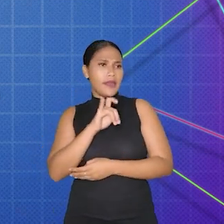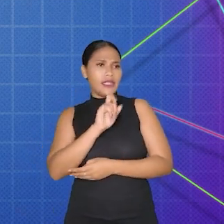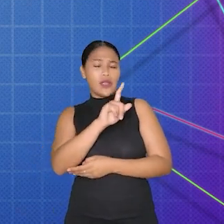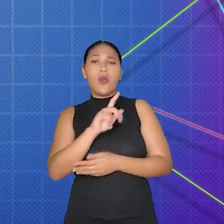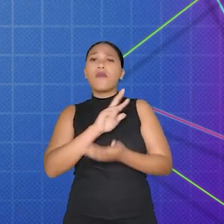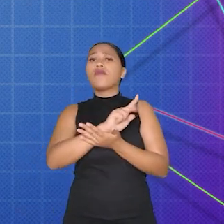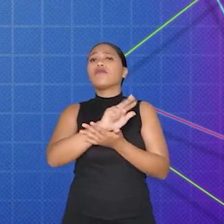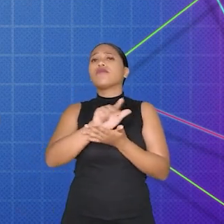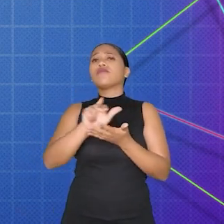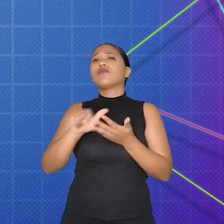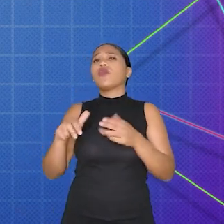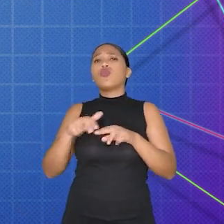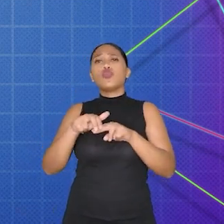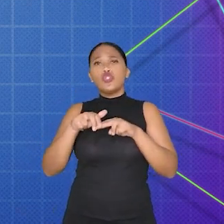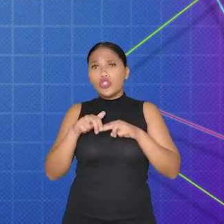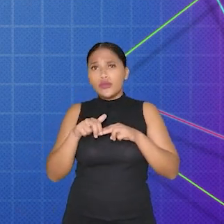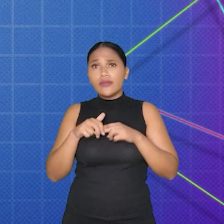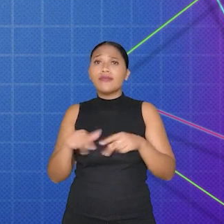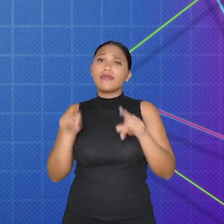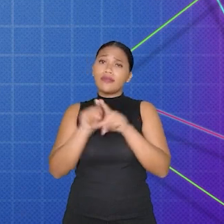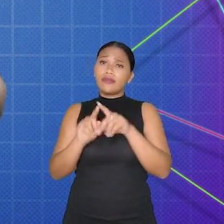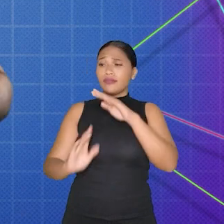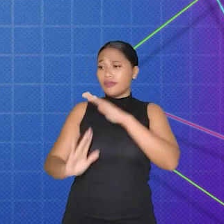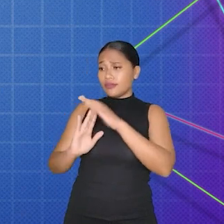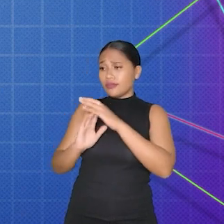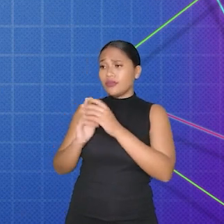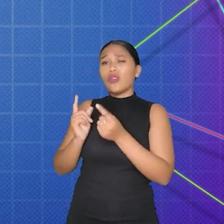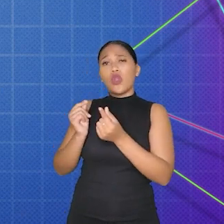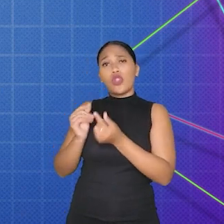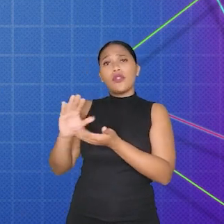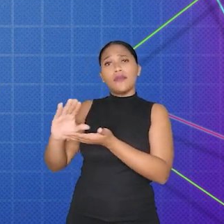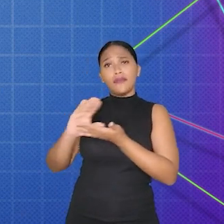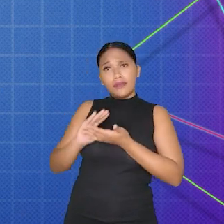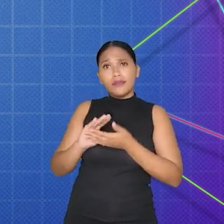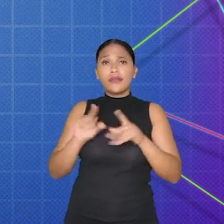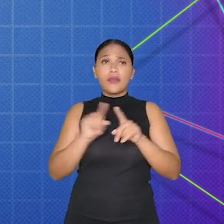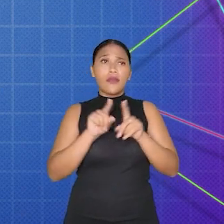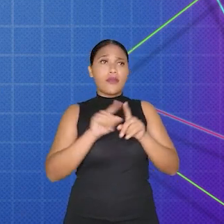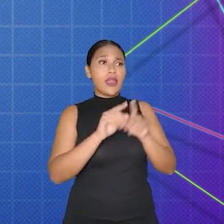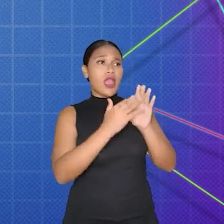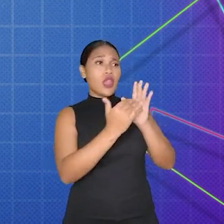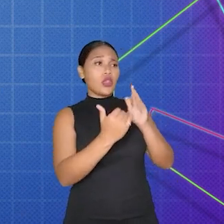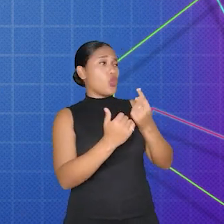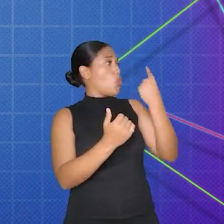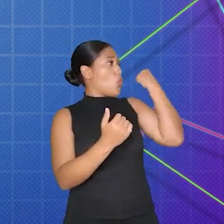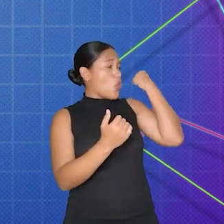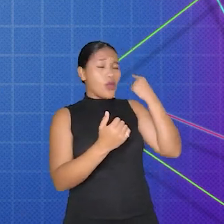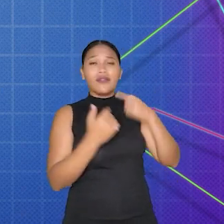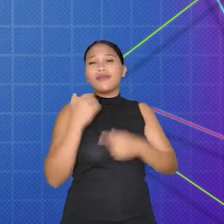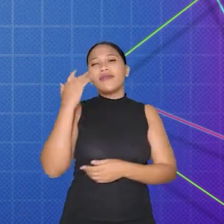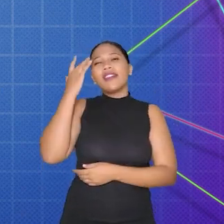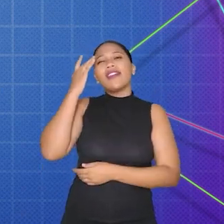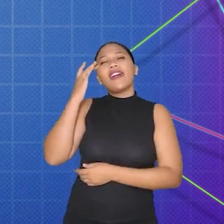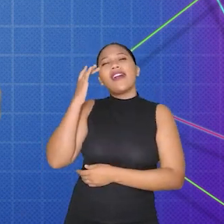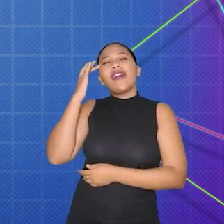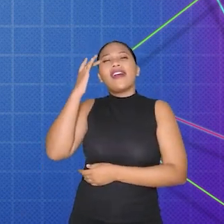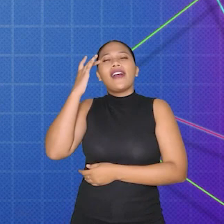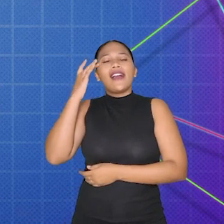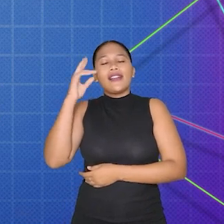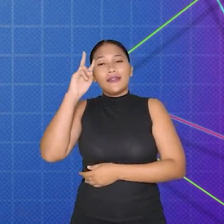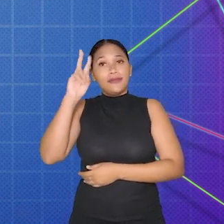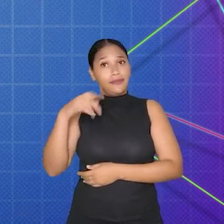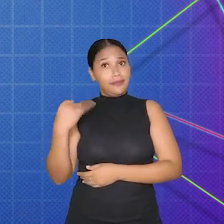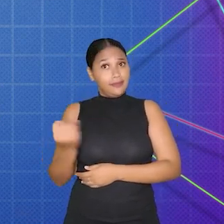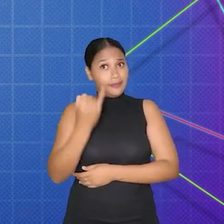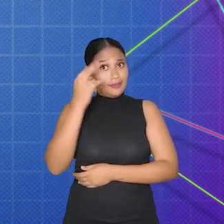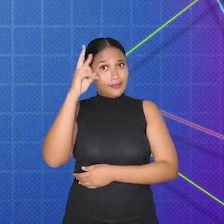em pixel art por uma variedade de razões, incluindo limitações orçamentárias, estilo retrô e nostalgia. No entanto,